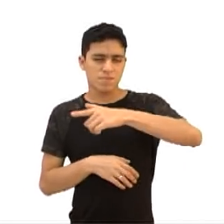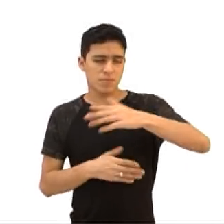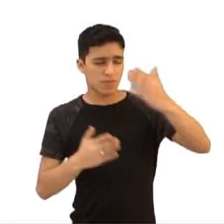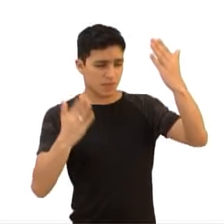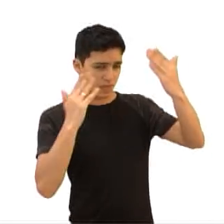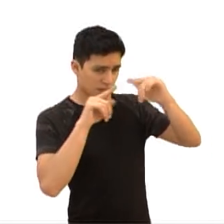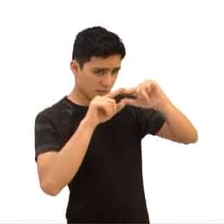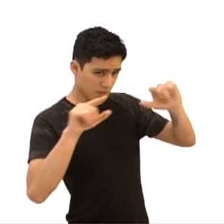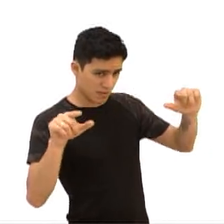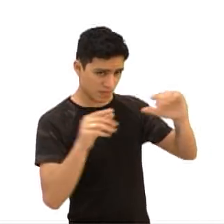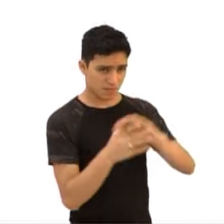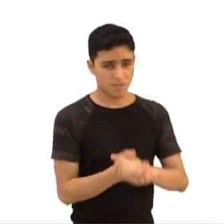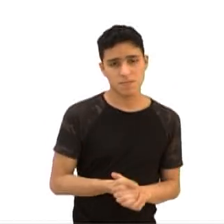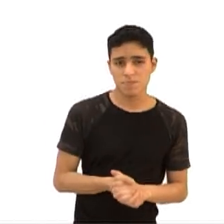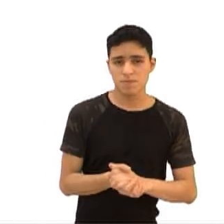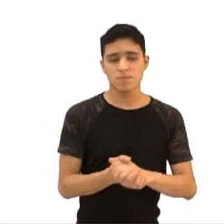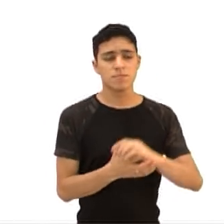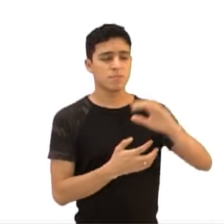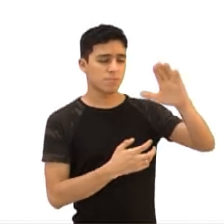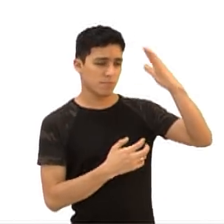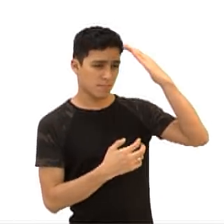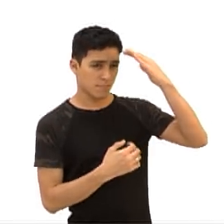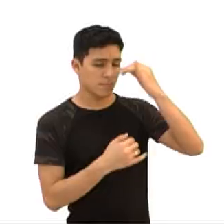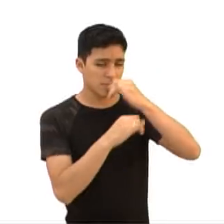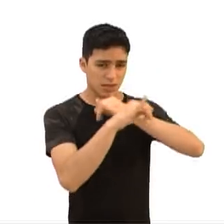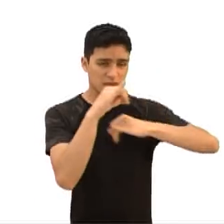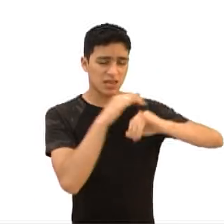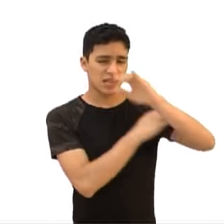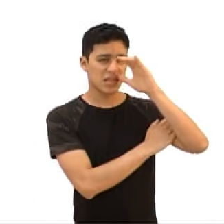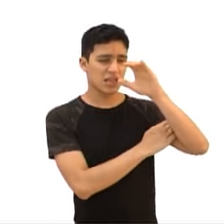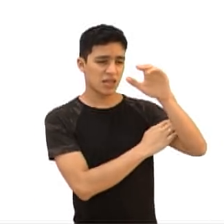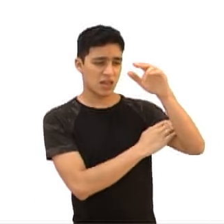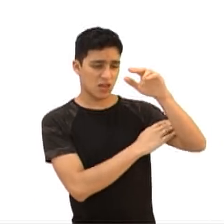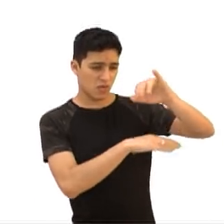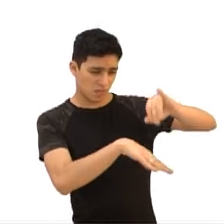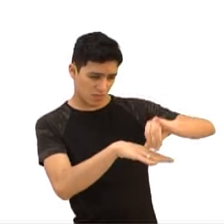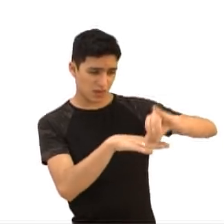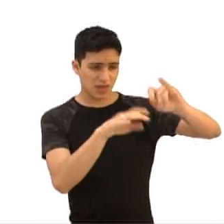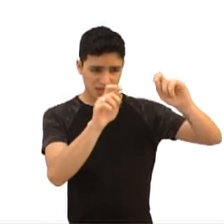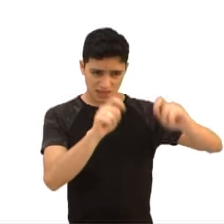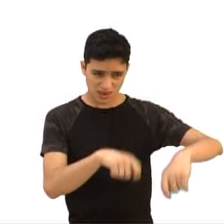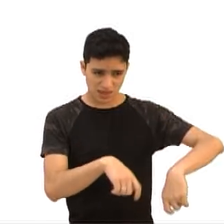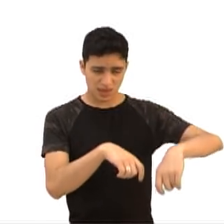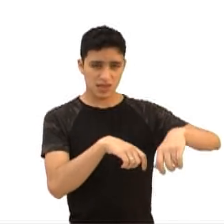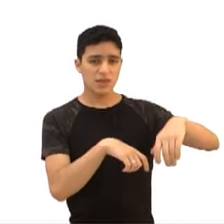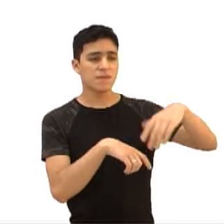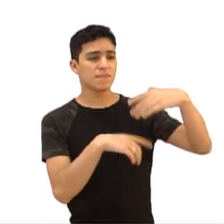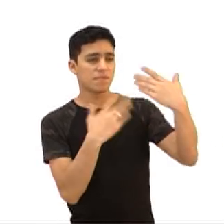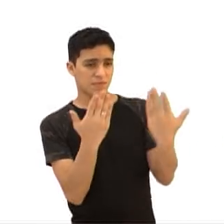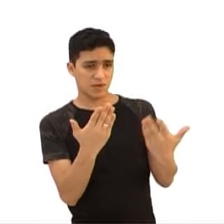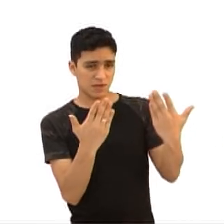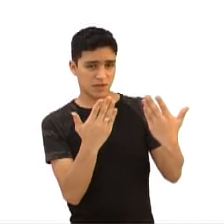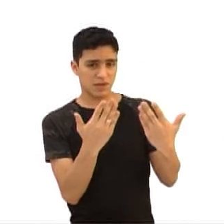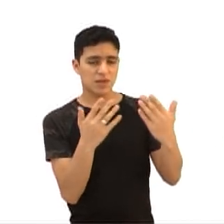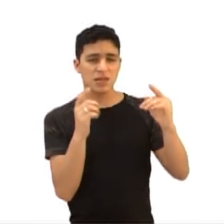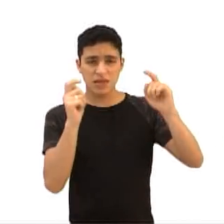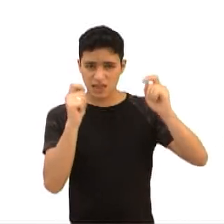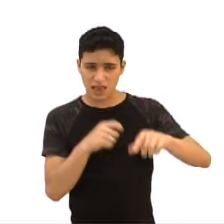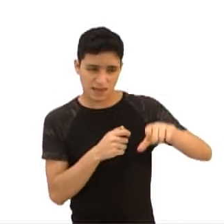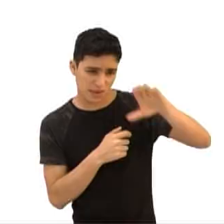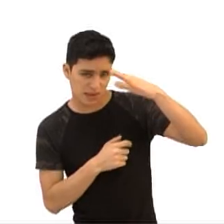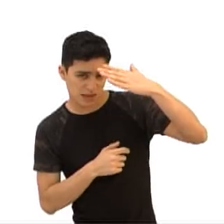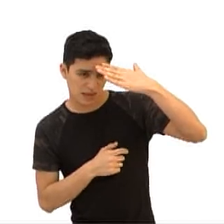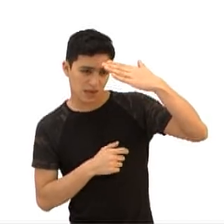afirmação. Sabendo que a energia cinética de um corpo é possível saber, sabendo a energia cinética de um corpo, é